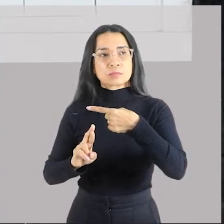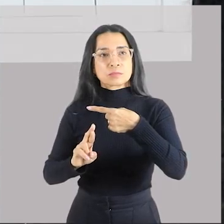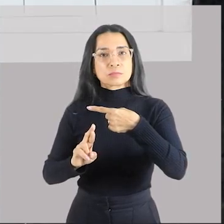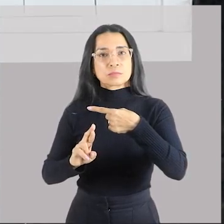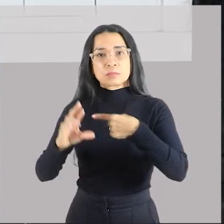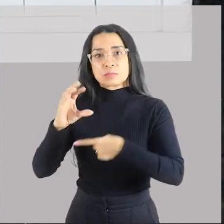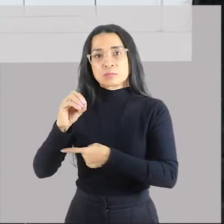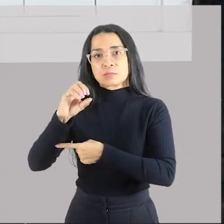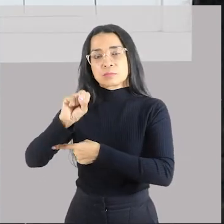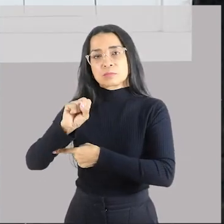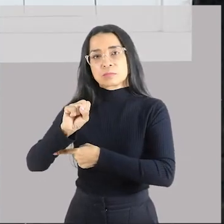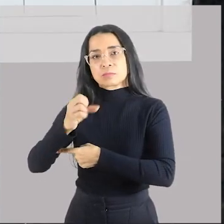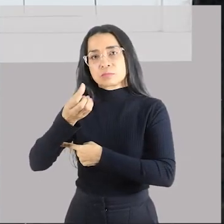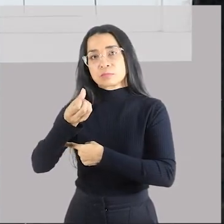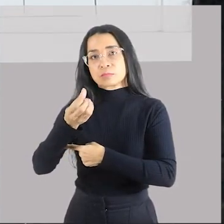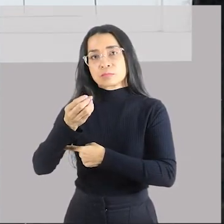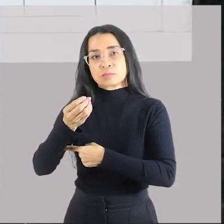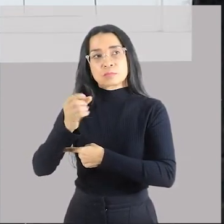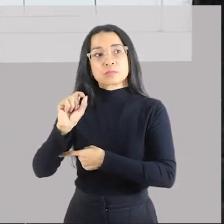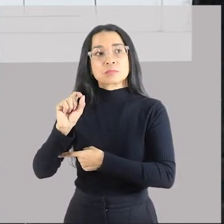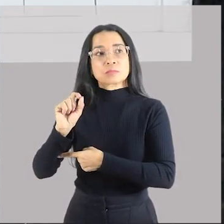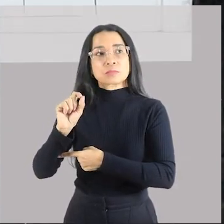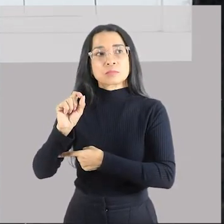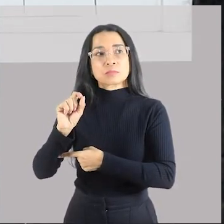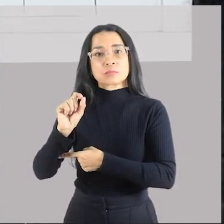O cosseno de 60 é 1/2.